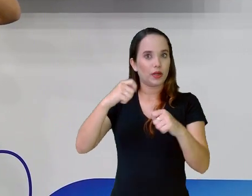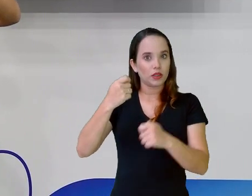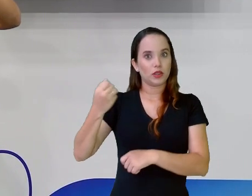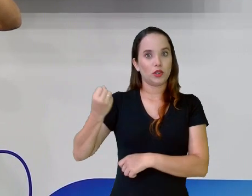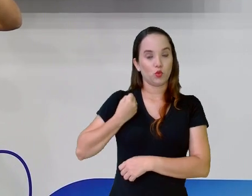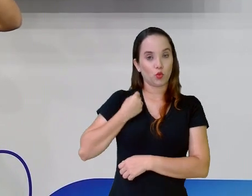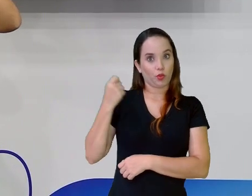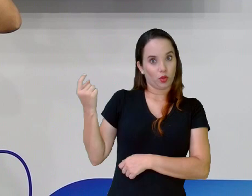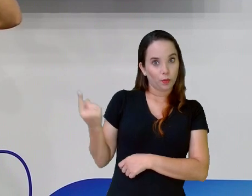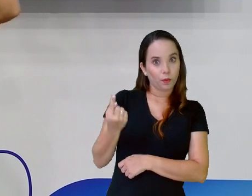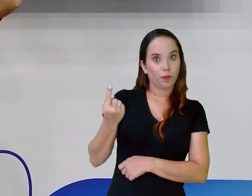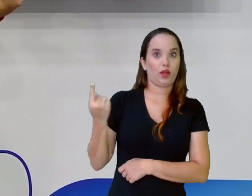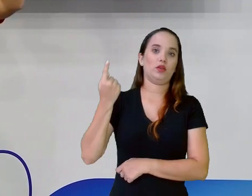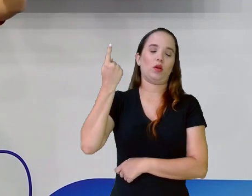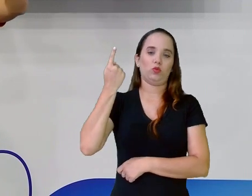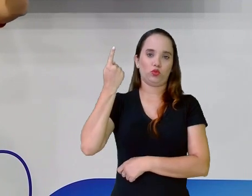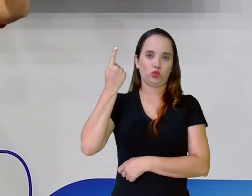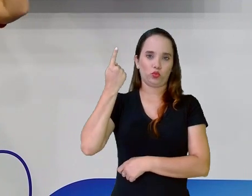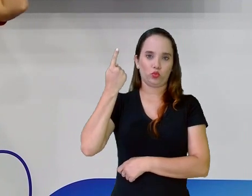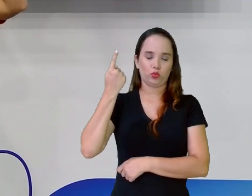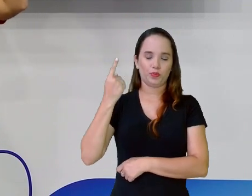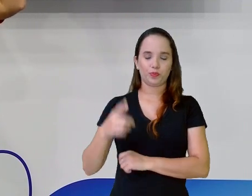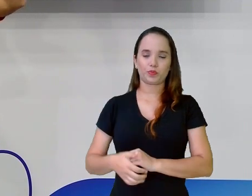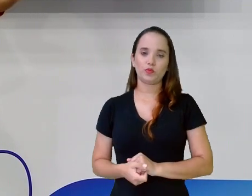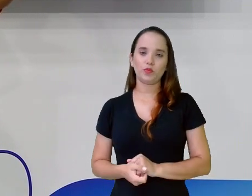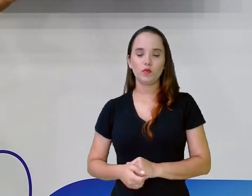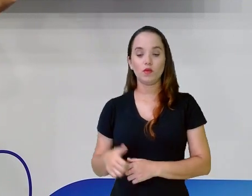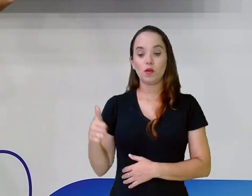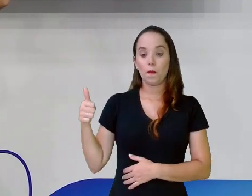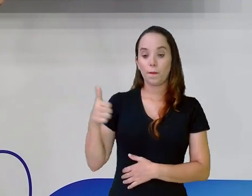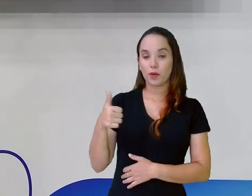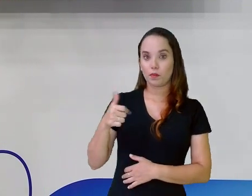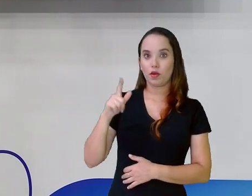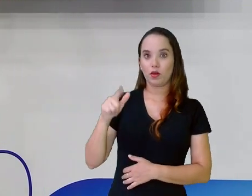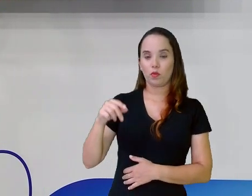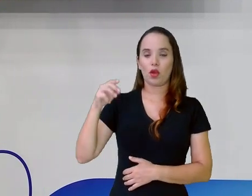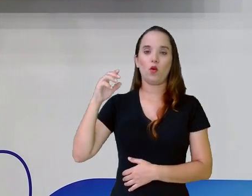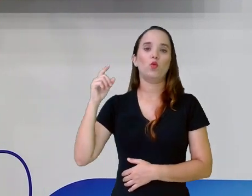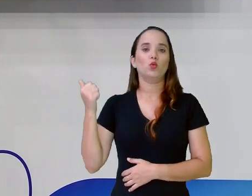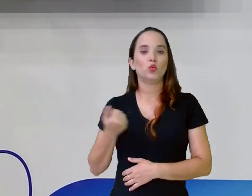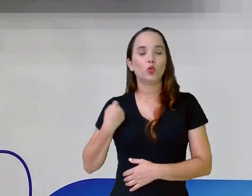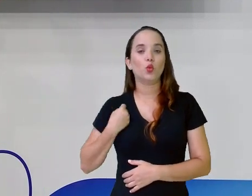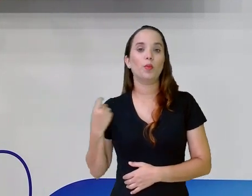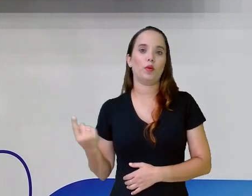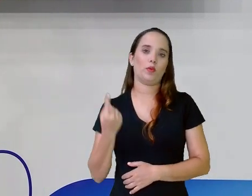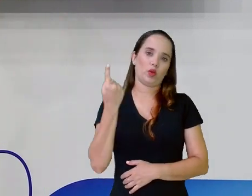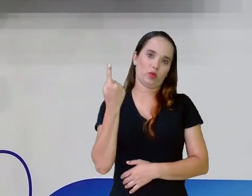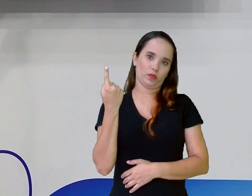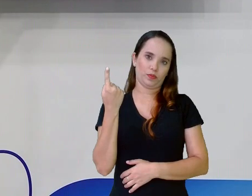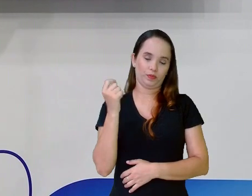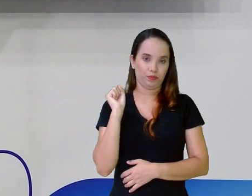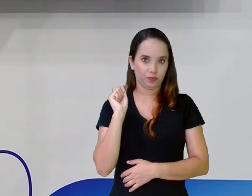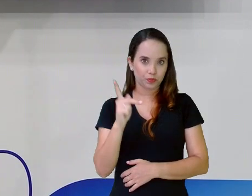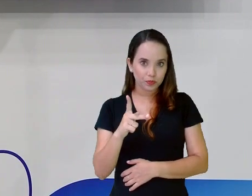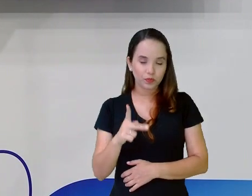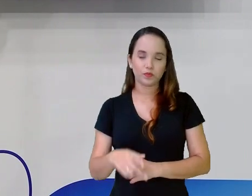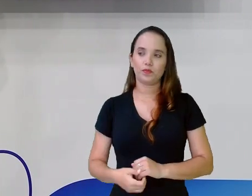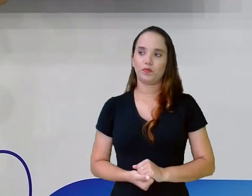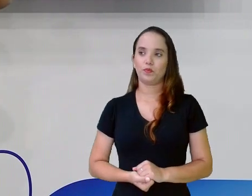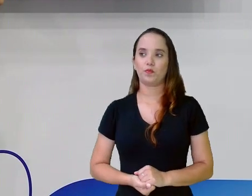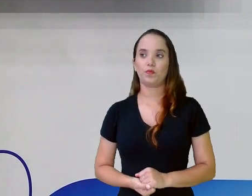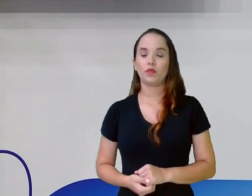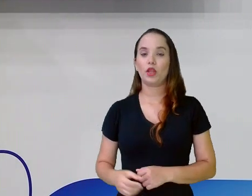maior? O primeiro termo de uma subtração, ele precisa ser o número maior, chamado